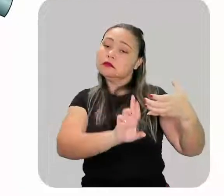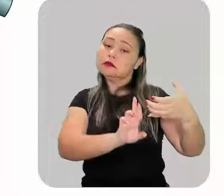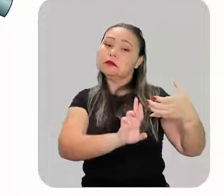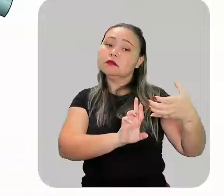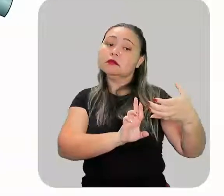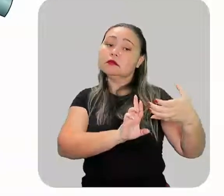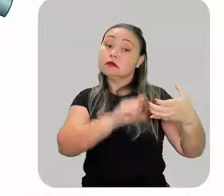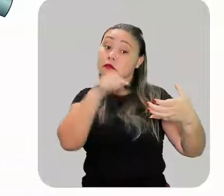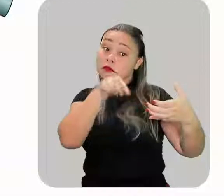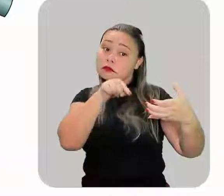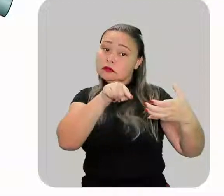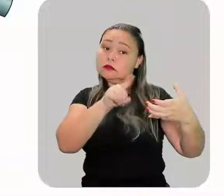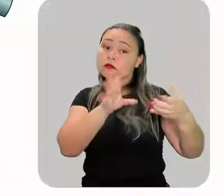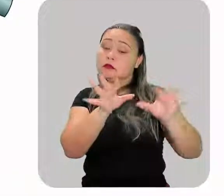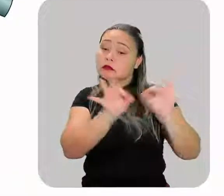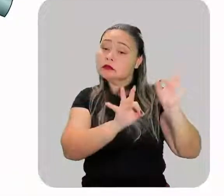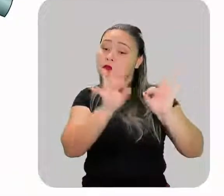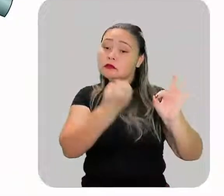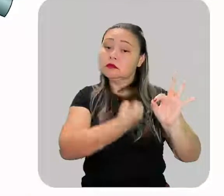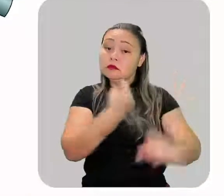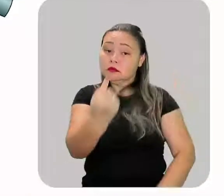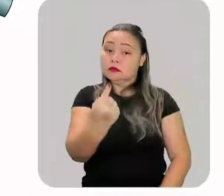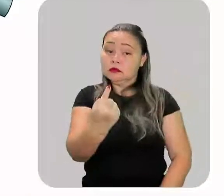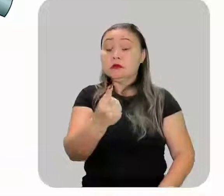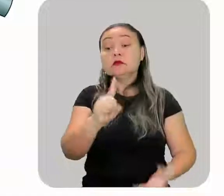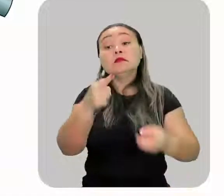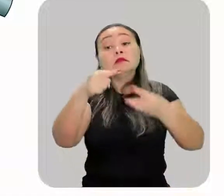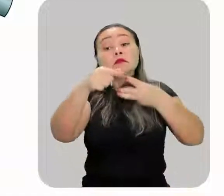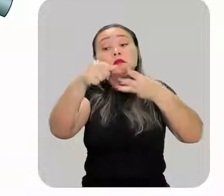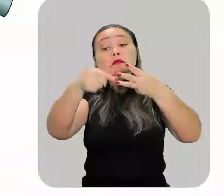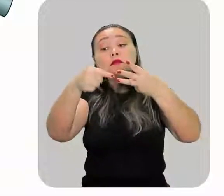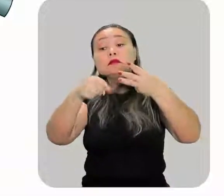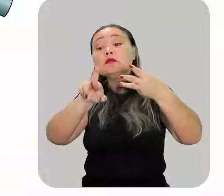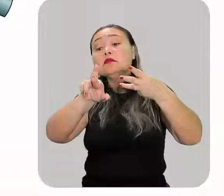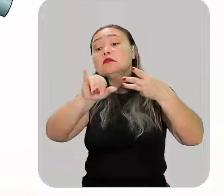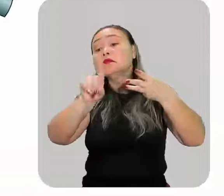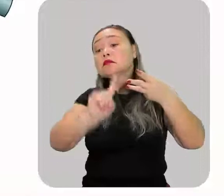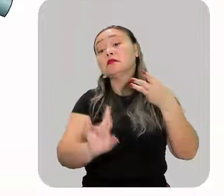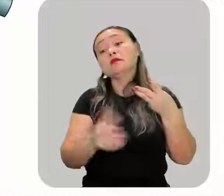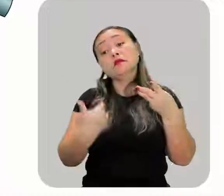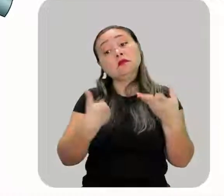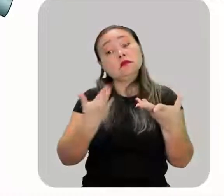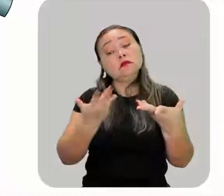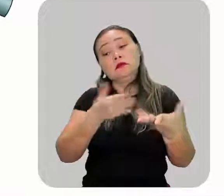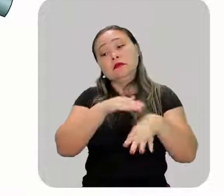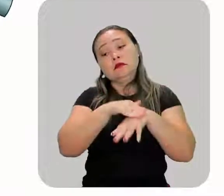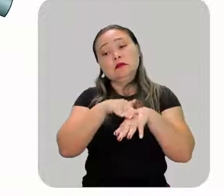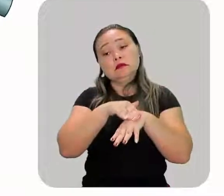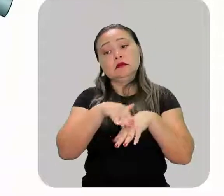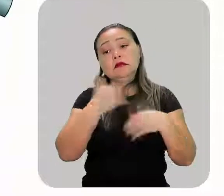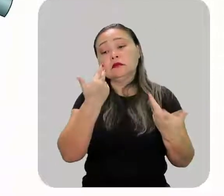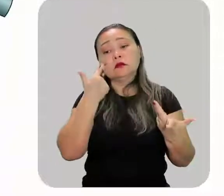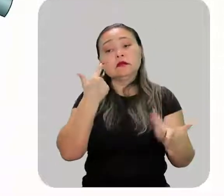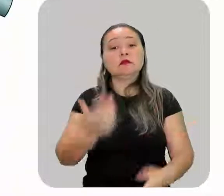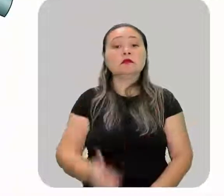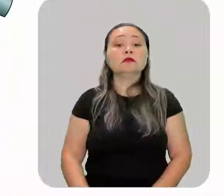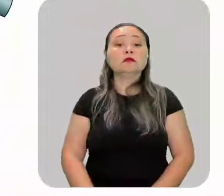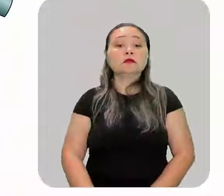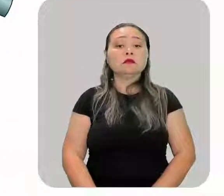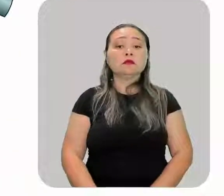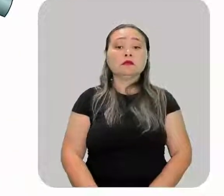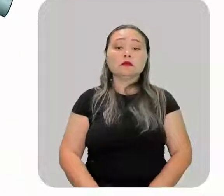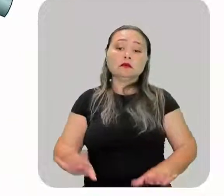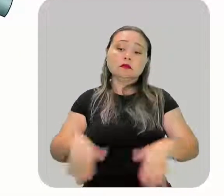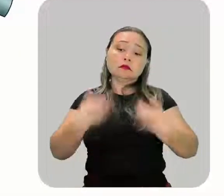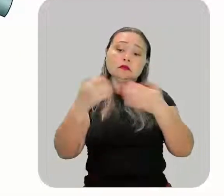solução, que nesse caso é formado pelo número 1 e pelas demais raízes. Então vamos conversar aqui um pouquinho com eles, ó.